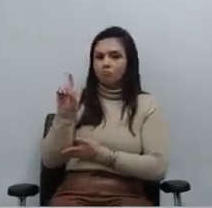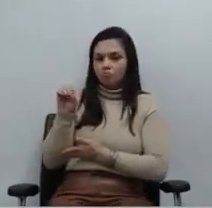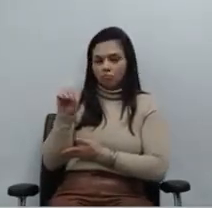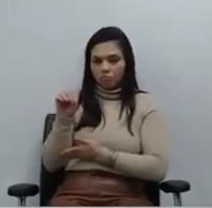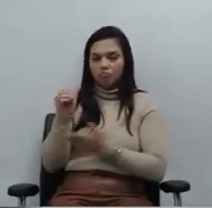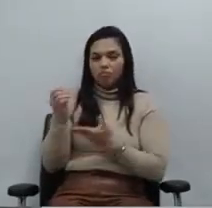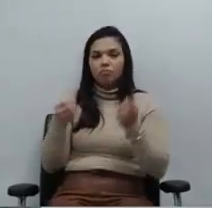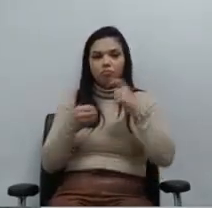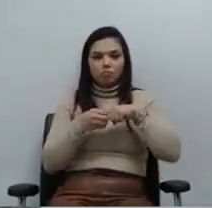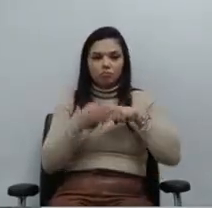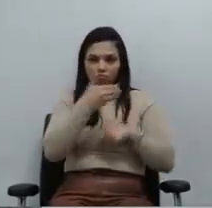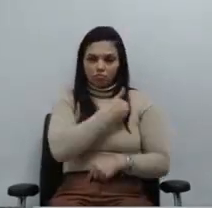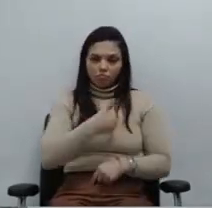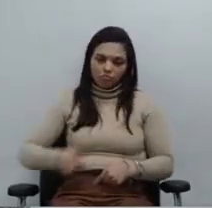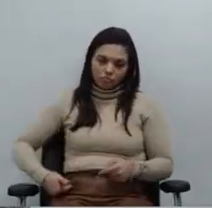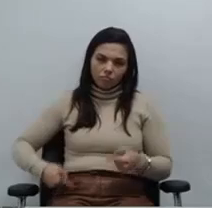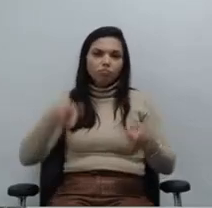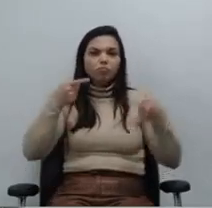Em discussão?